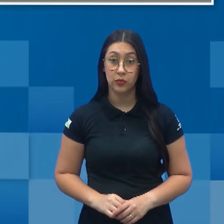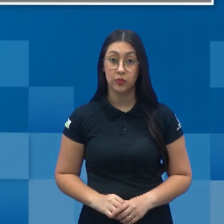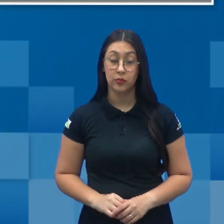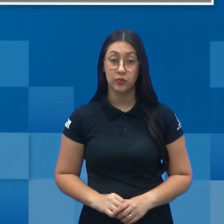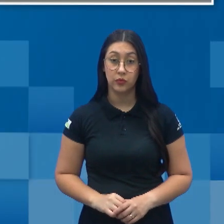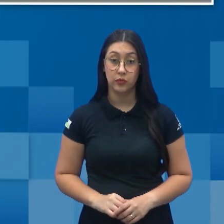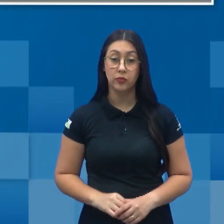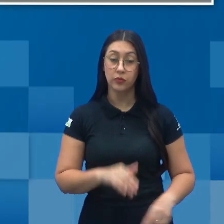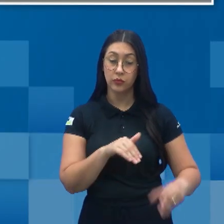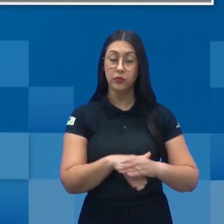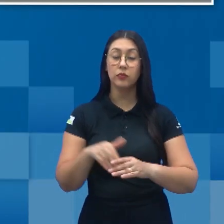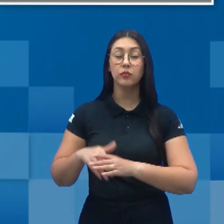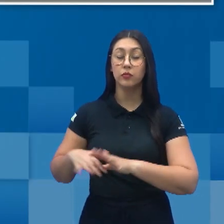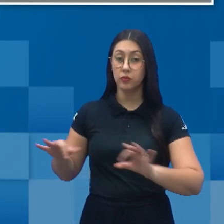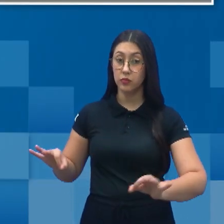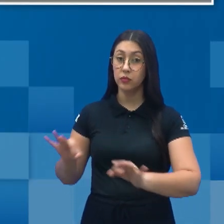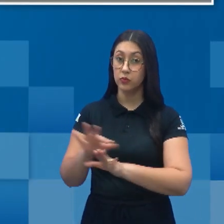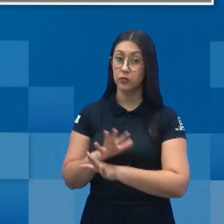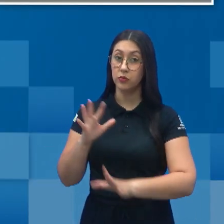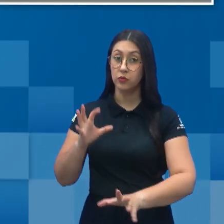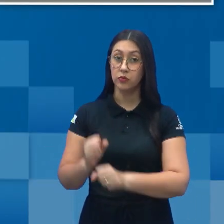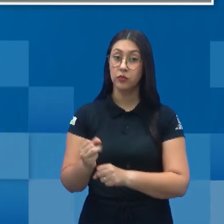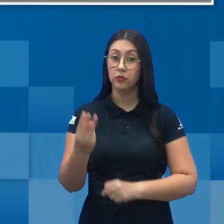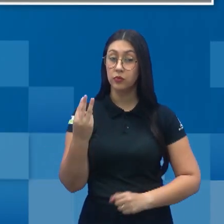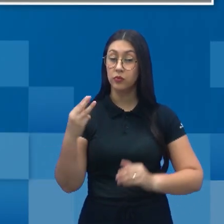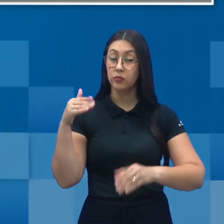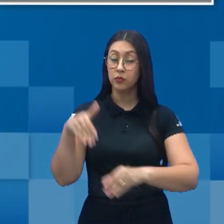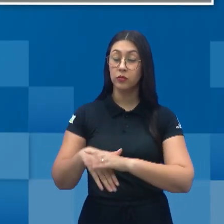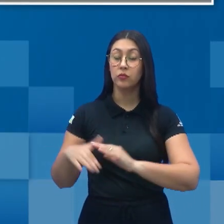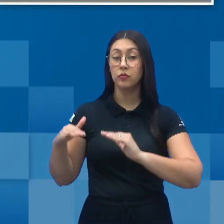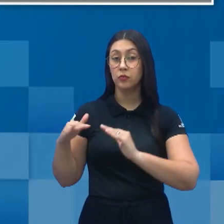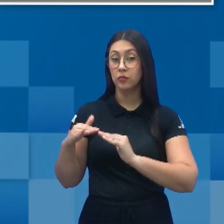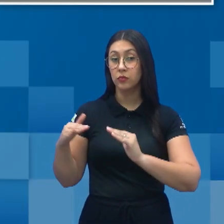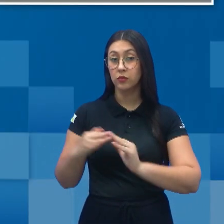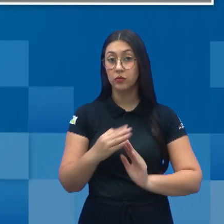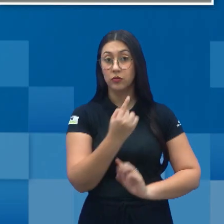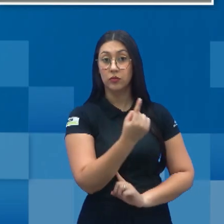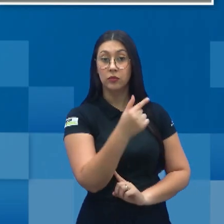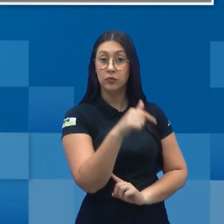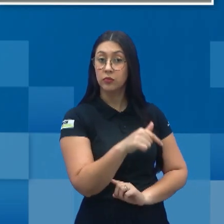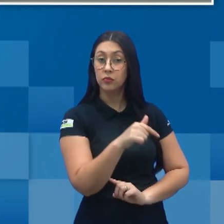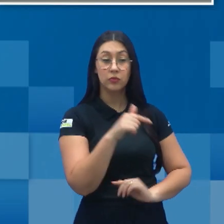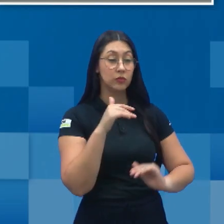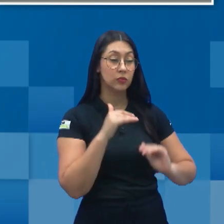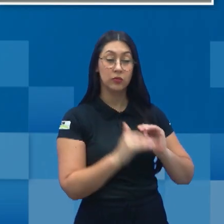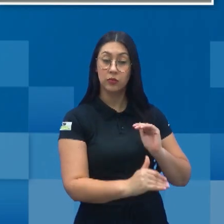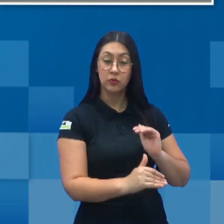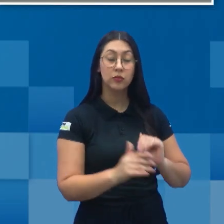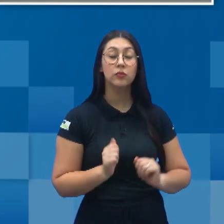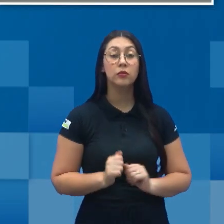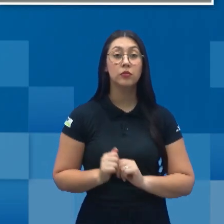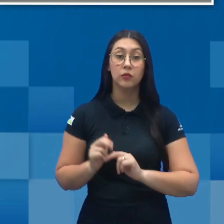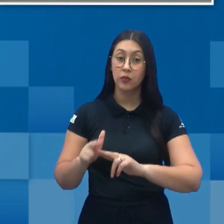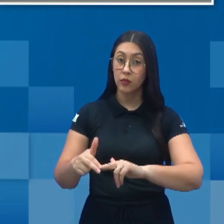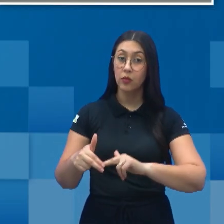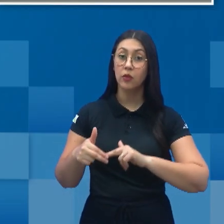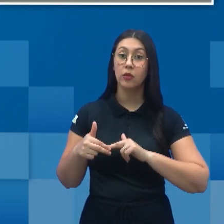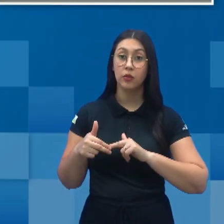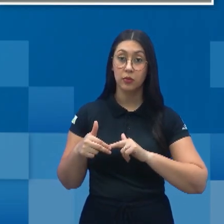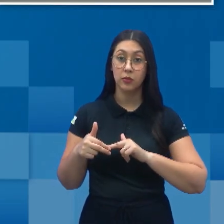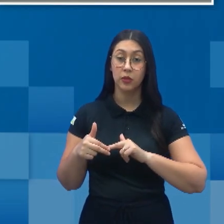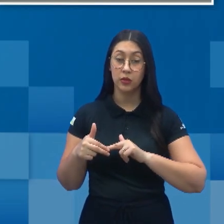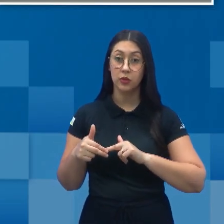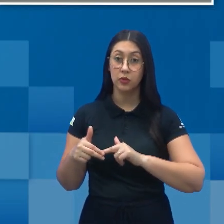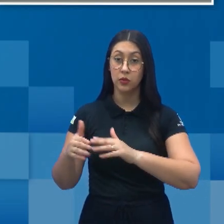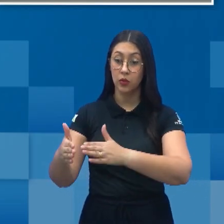Encerrada a votação. 3 votos favoráveis, 17 votos contrários. Com 3 votos favoráveis, 17